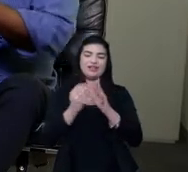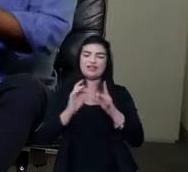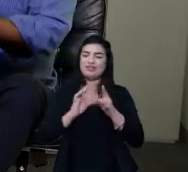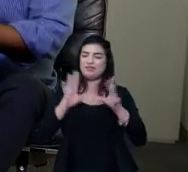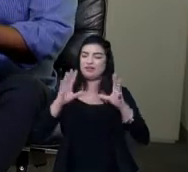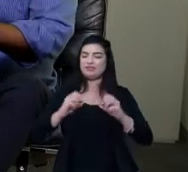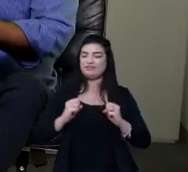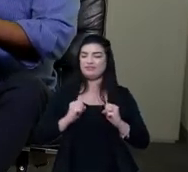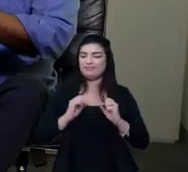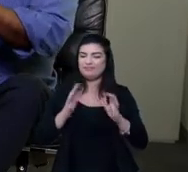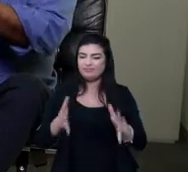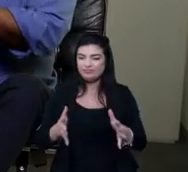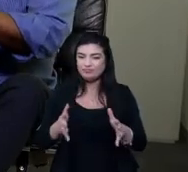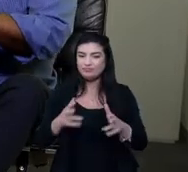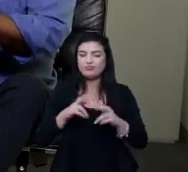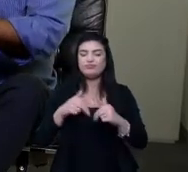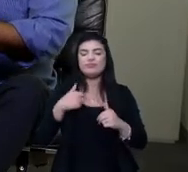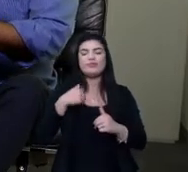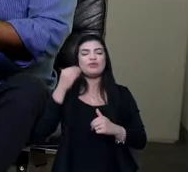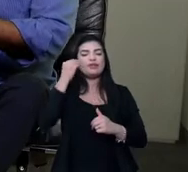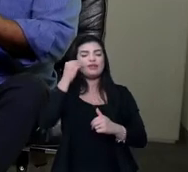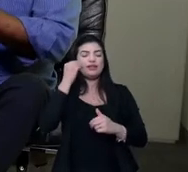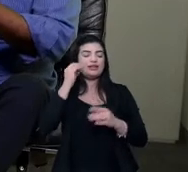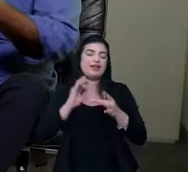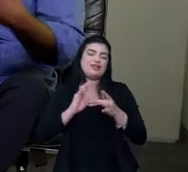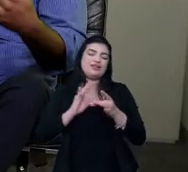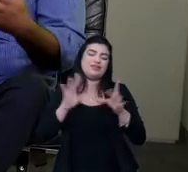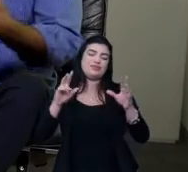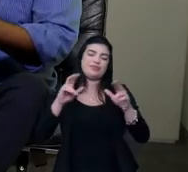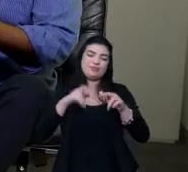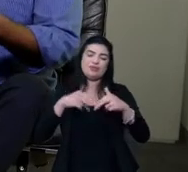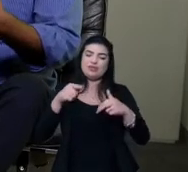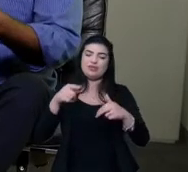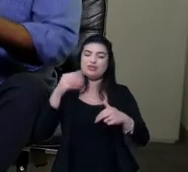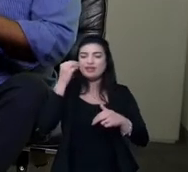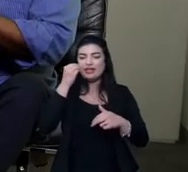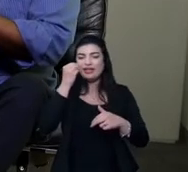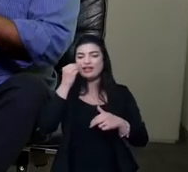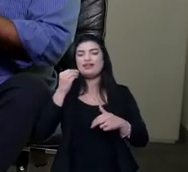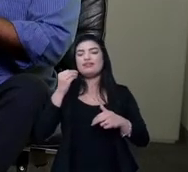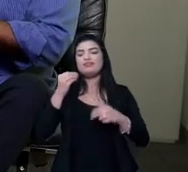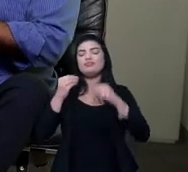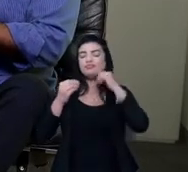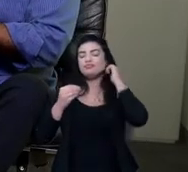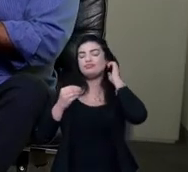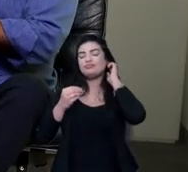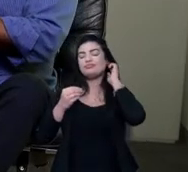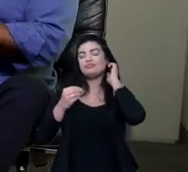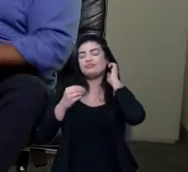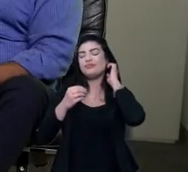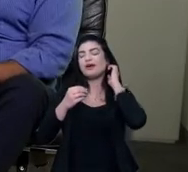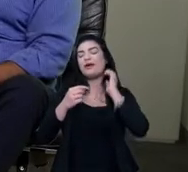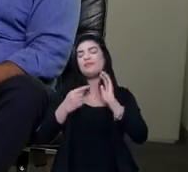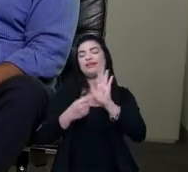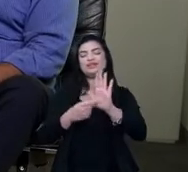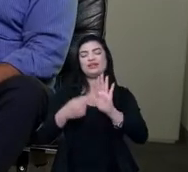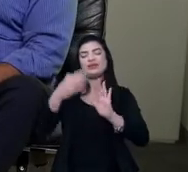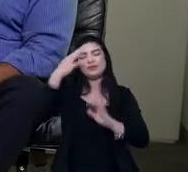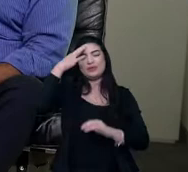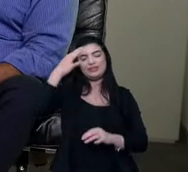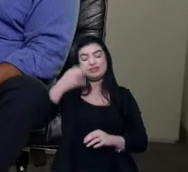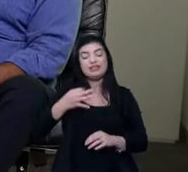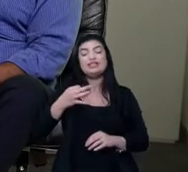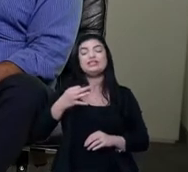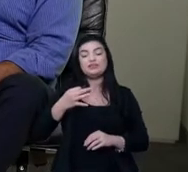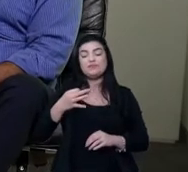eu tento deixar um pouco mais livre e aí, talvez, nesse momento, apareçam umas coisas assim que têm a ver mais com o inconsciente. Mas uma